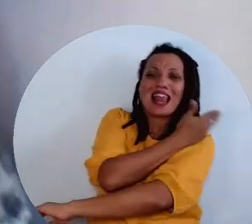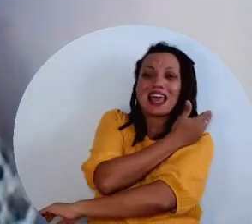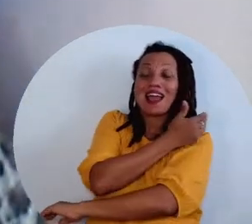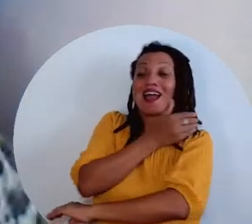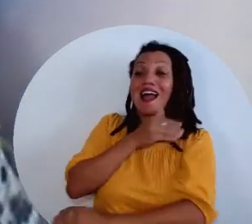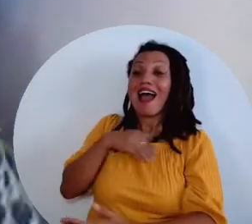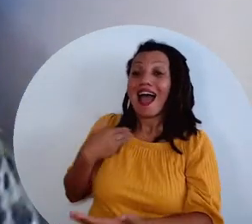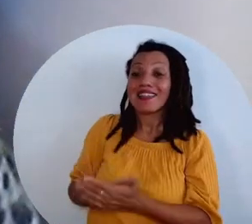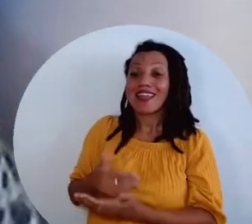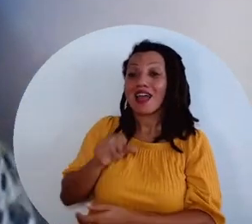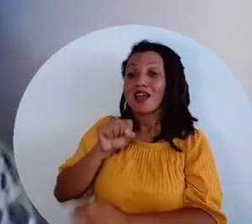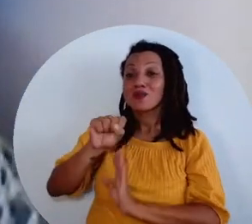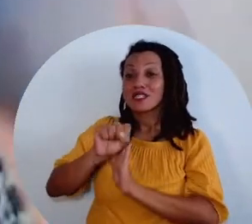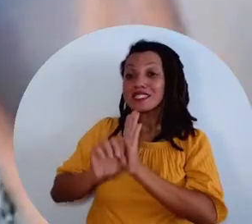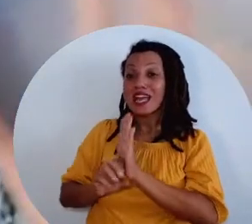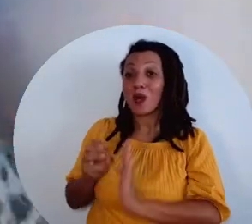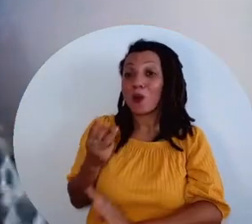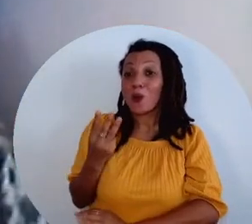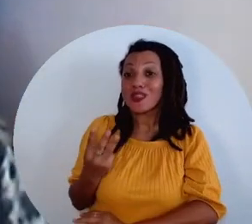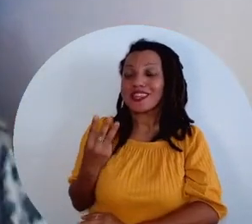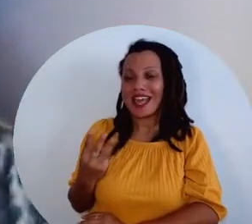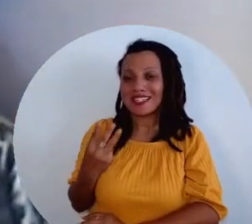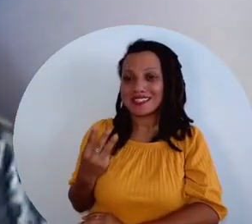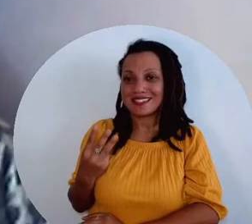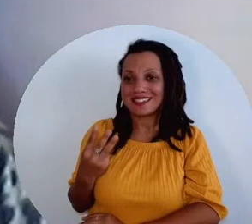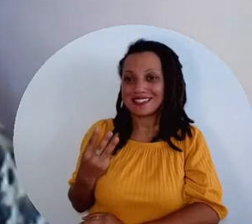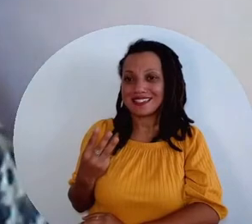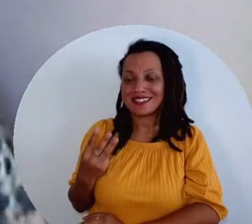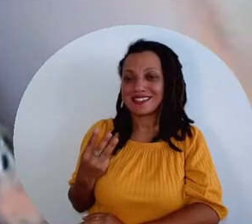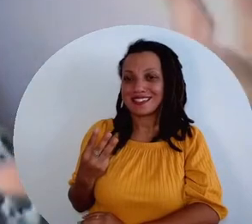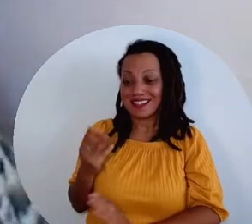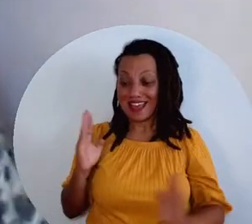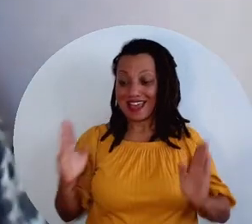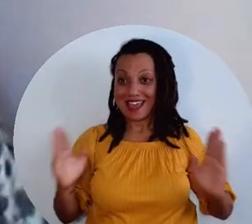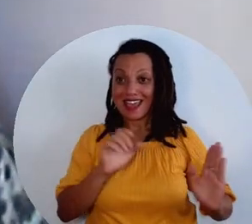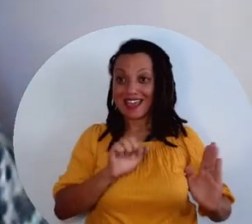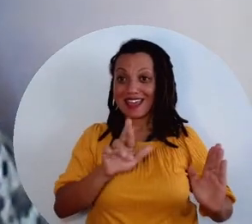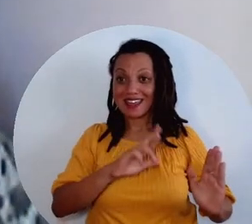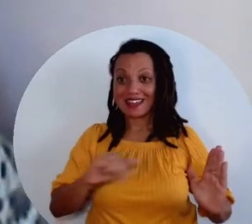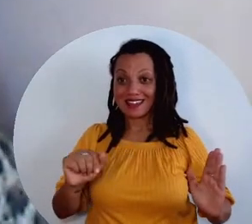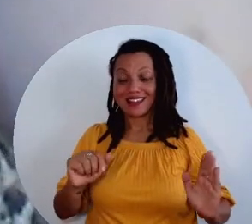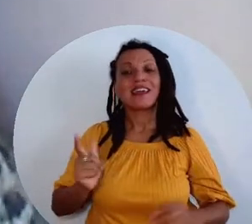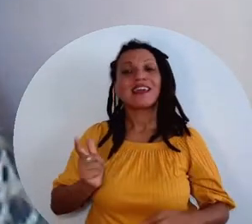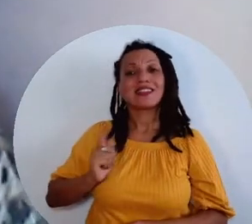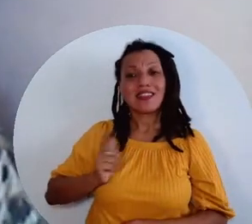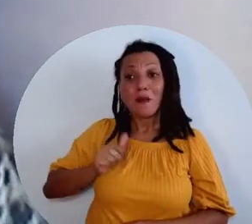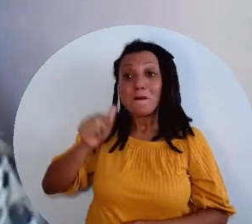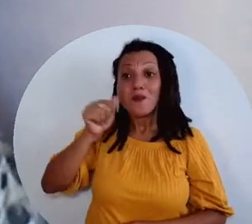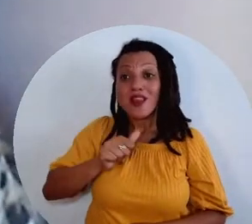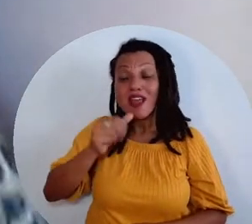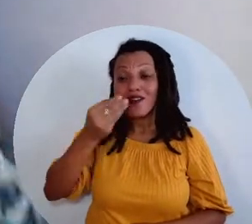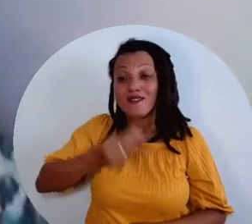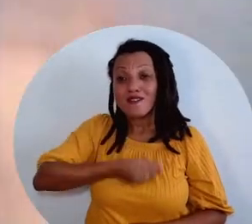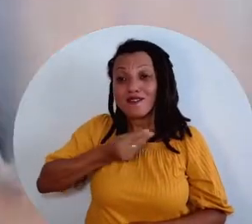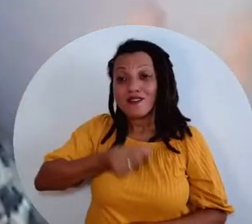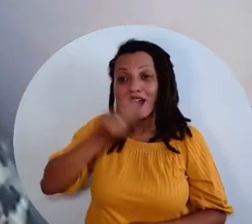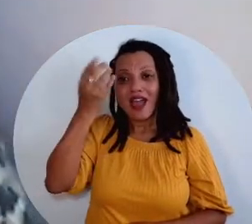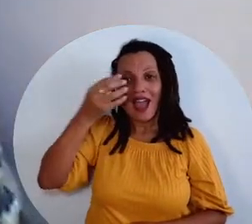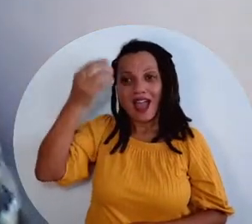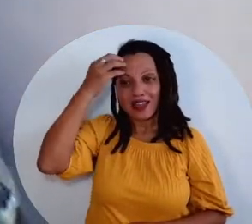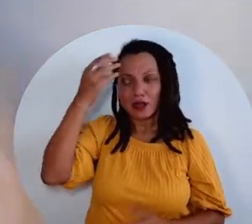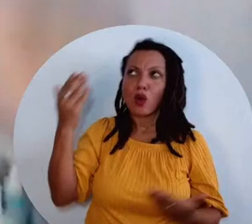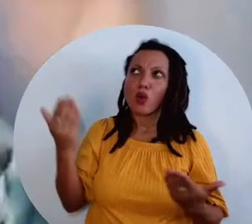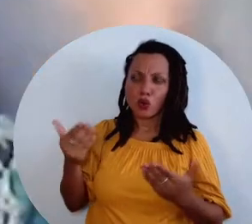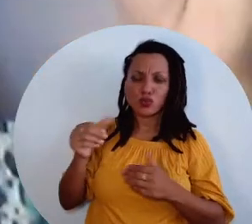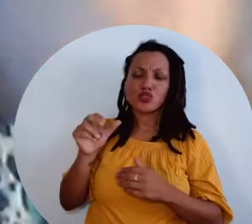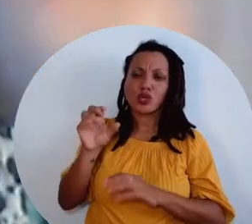até o século III da nossa era, nós temos rainhas Candaces vivas e poderosas no território africano, ali na região